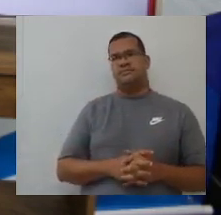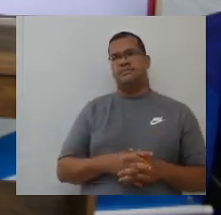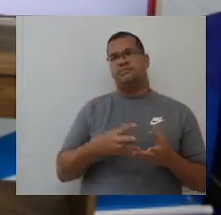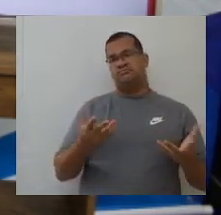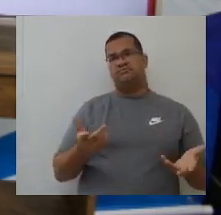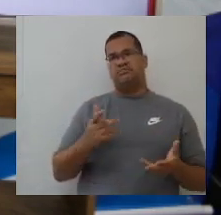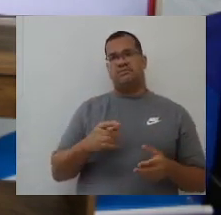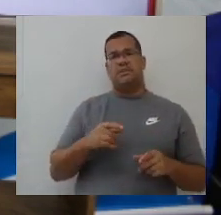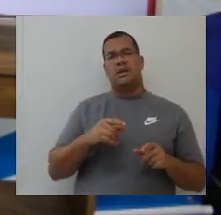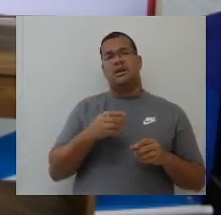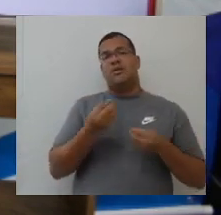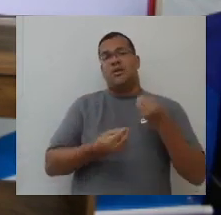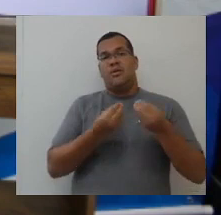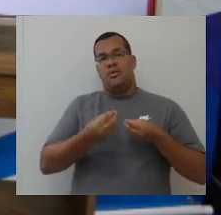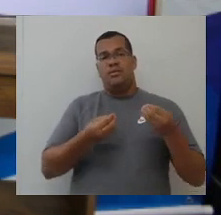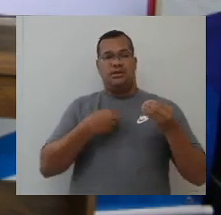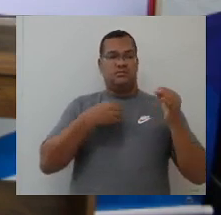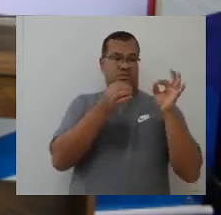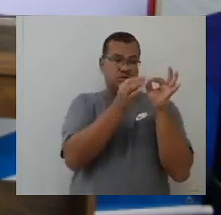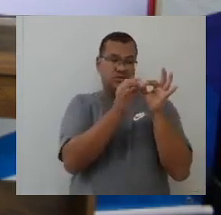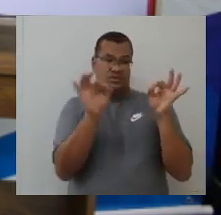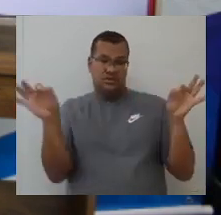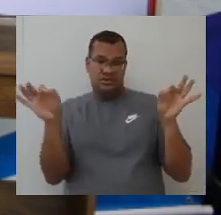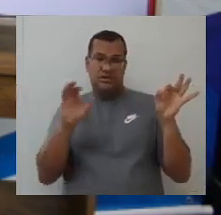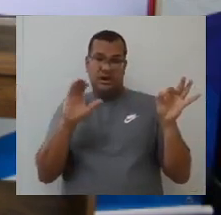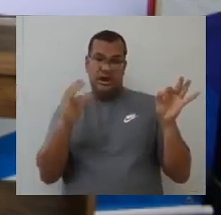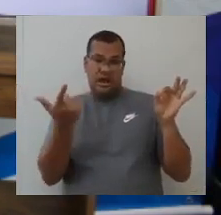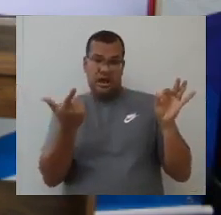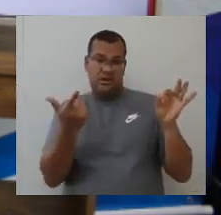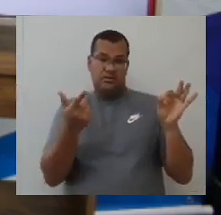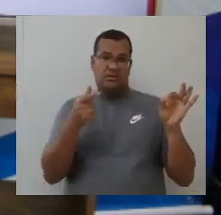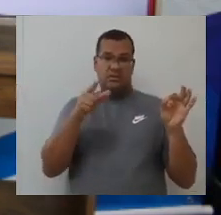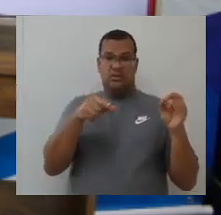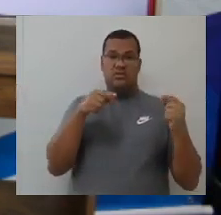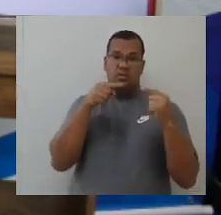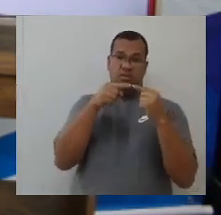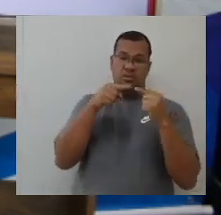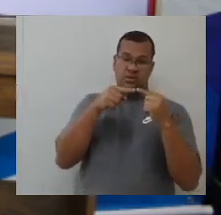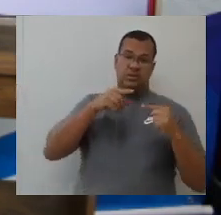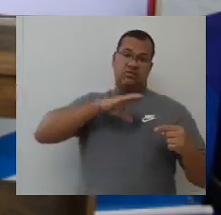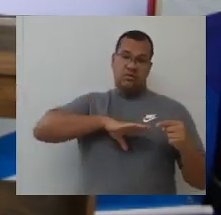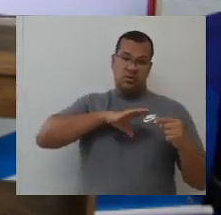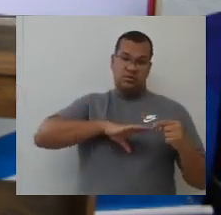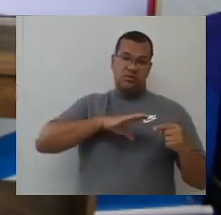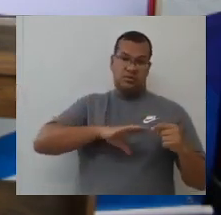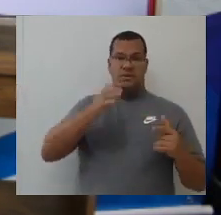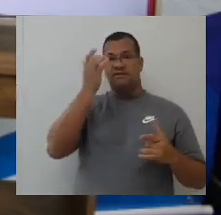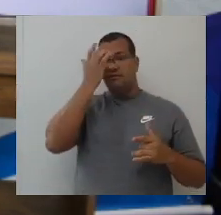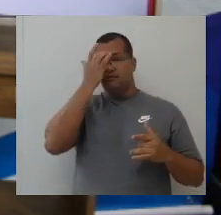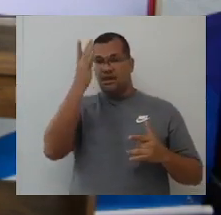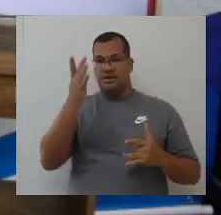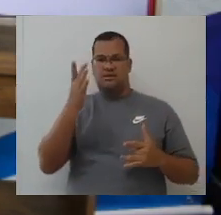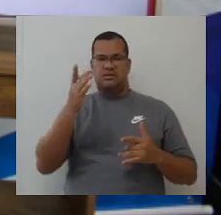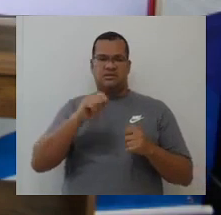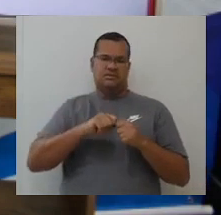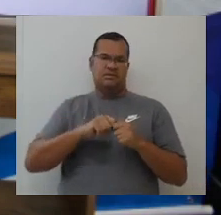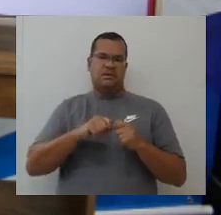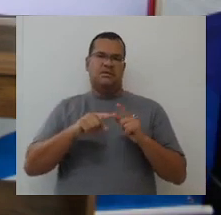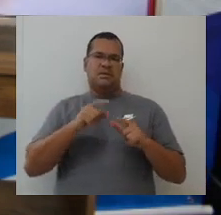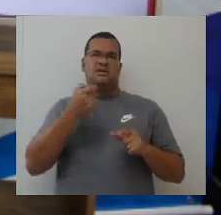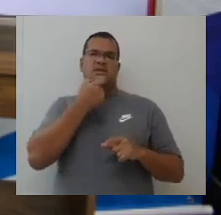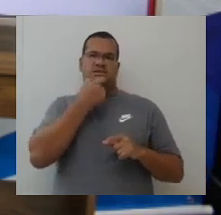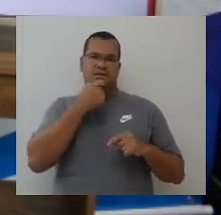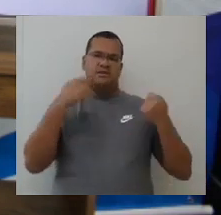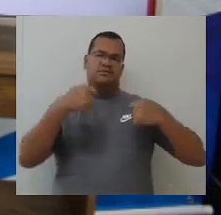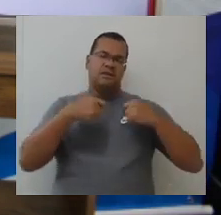nesse caso é com a estrutura. Porque, claro, como eu falei para vocês, eu até concordo. Na língua portuguesa isso é bem mais fácil de fazer. Na língua inglesa